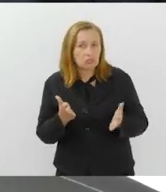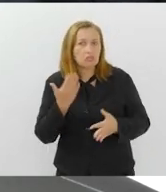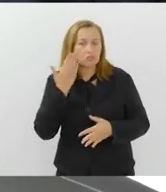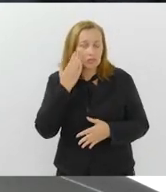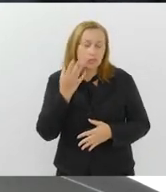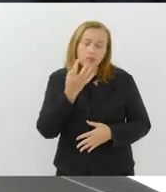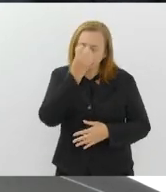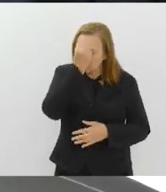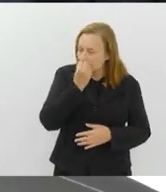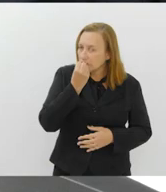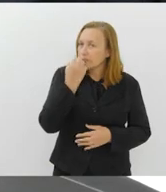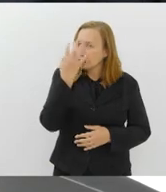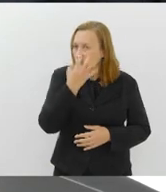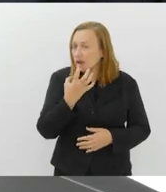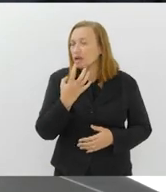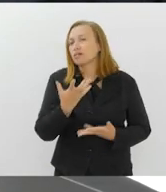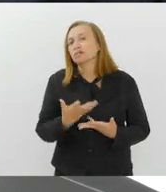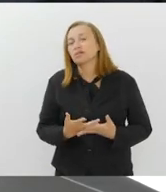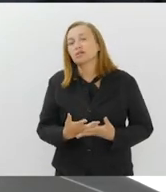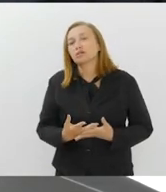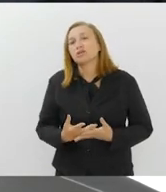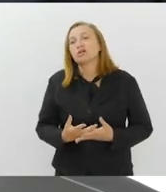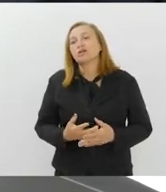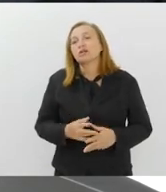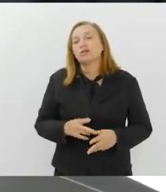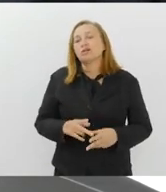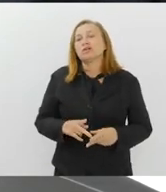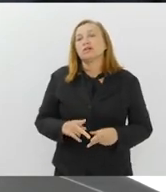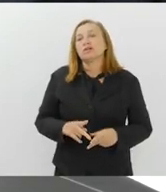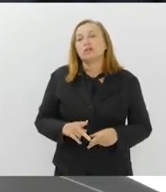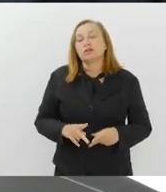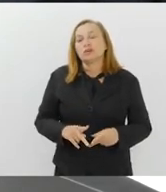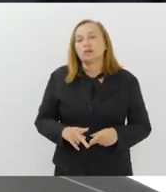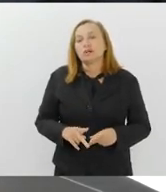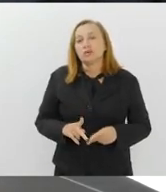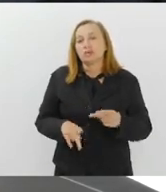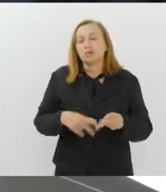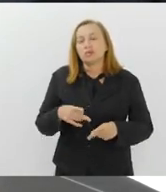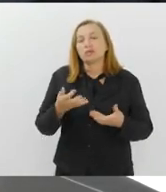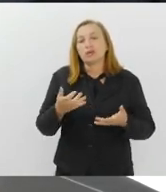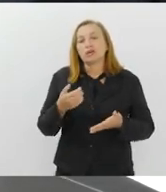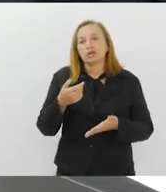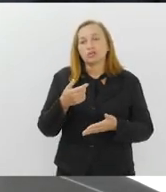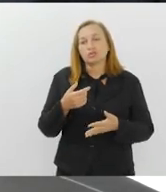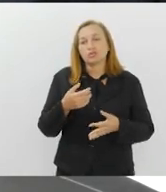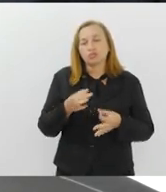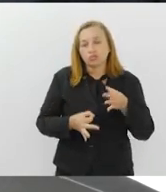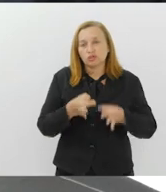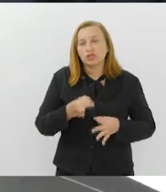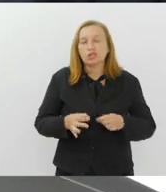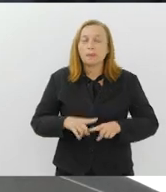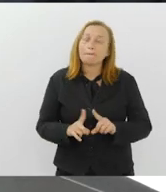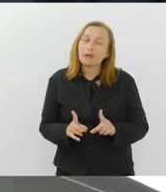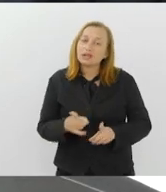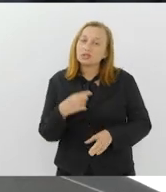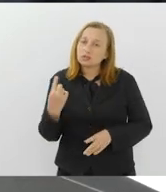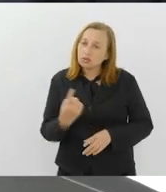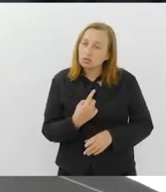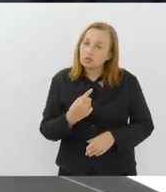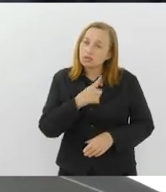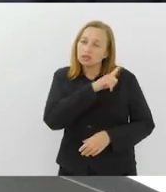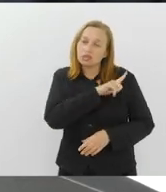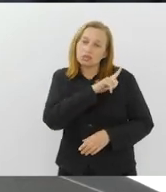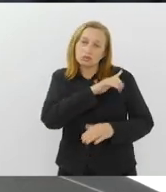grave, é muito sério, e o pessoal está aí, eu acho que realmente, por questão de justiça, mas nós, das